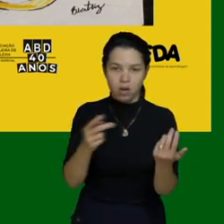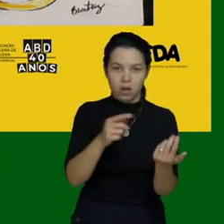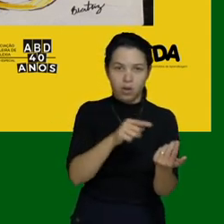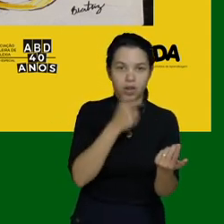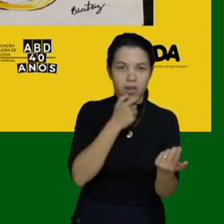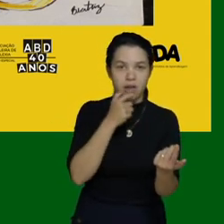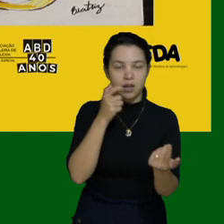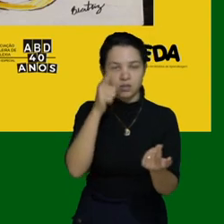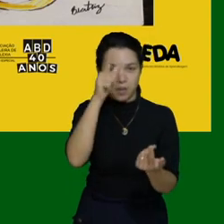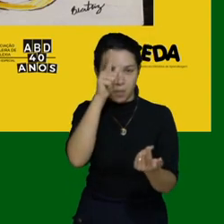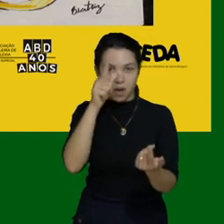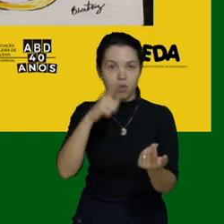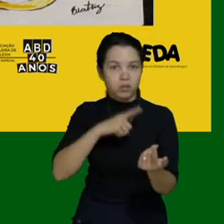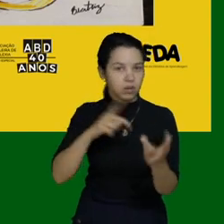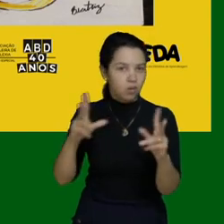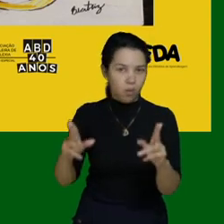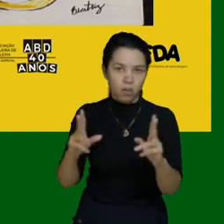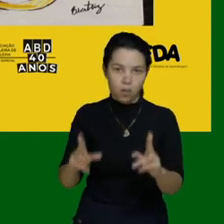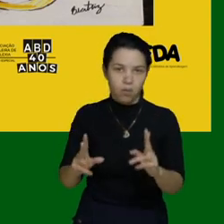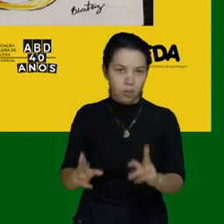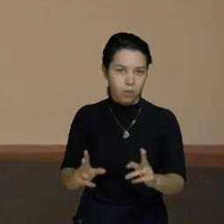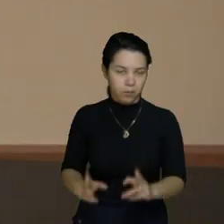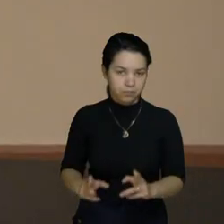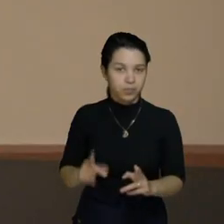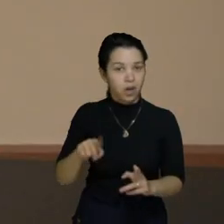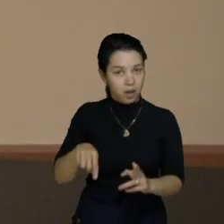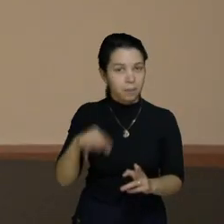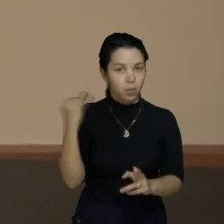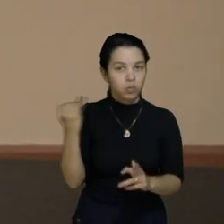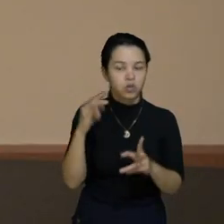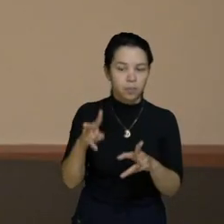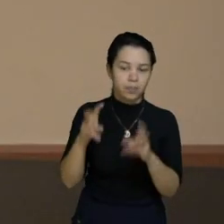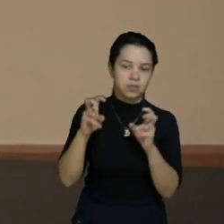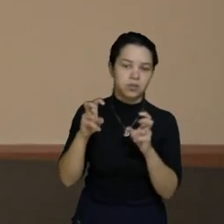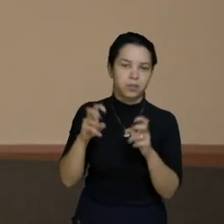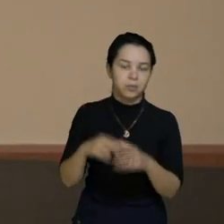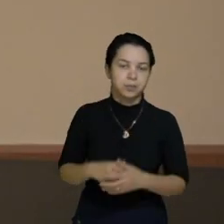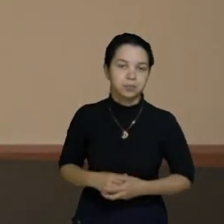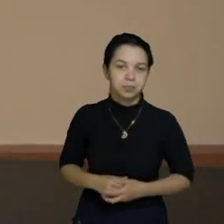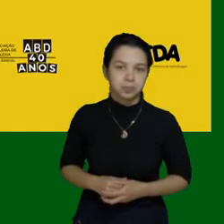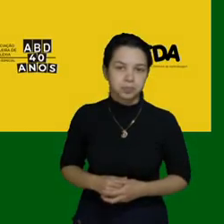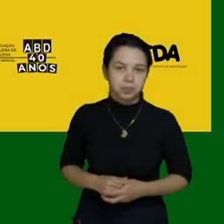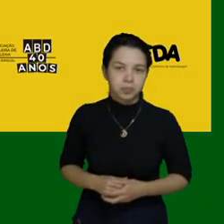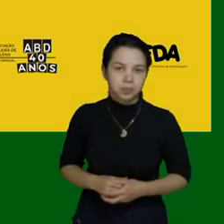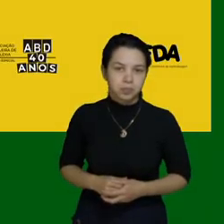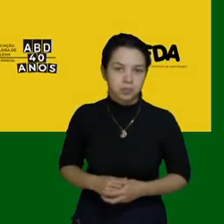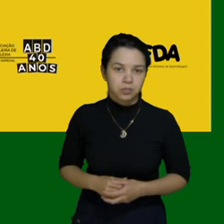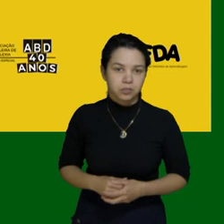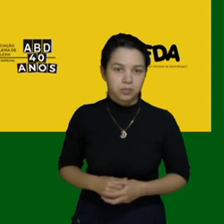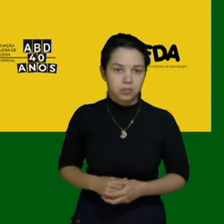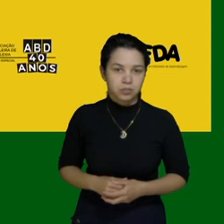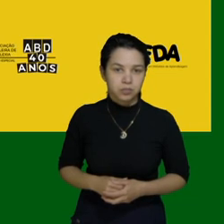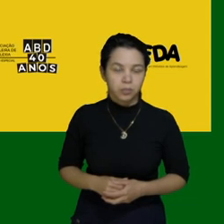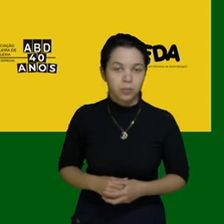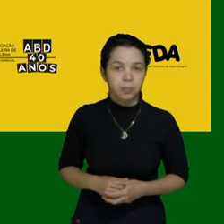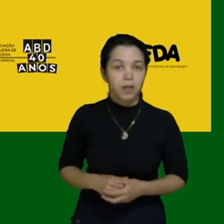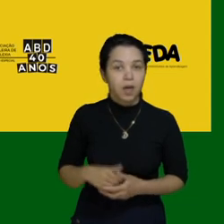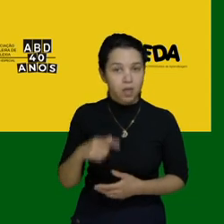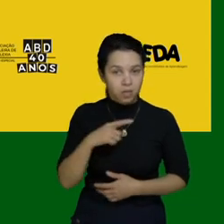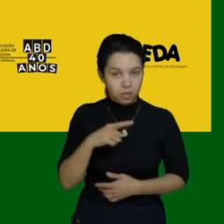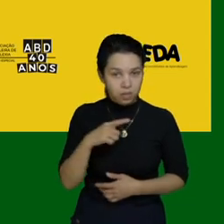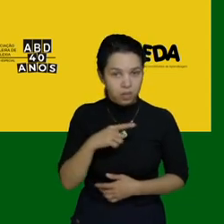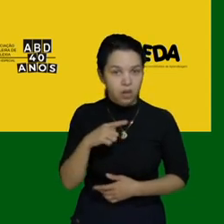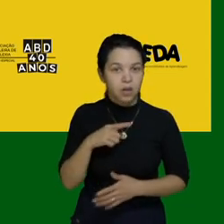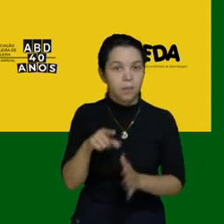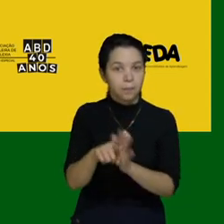isso é super importante né a gente perceber essa diferença né ã e tem pesquisas né